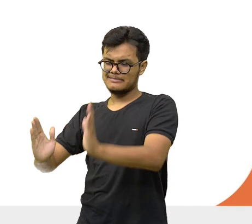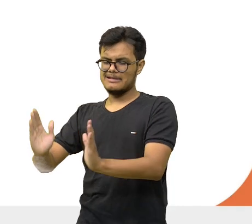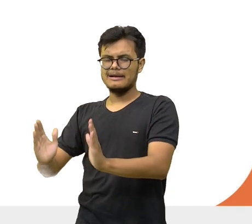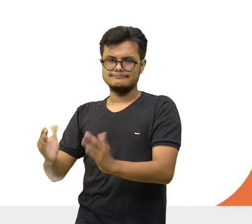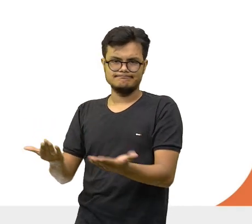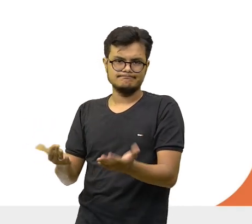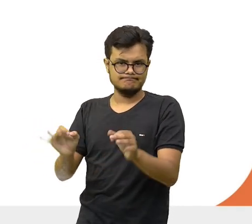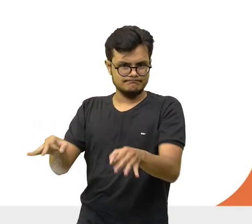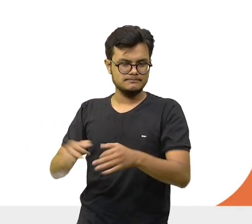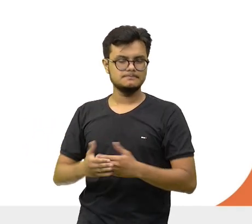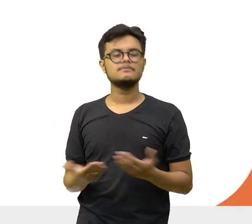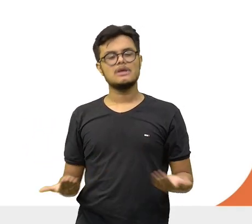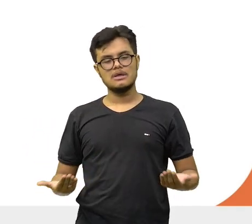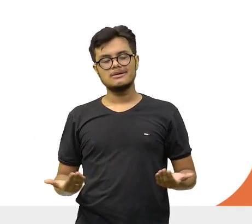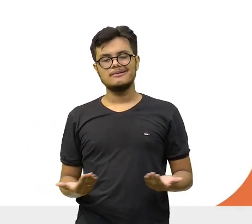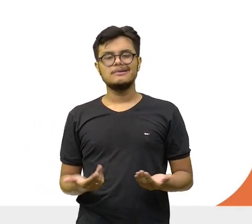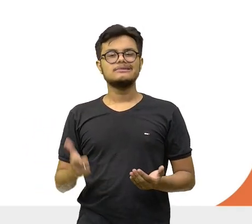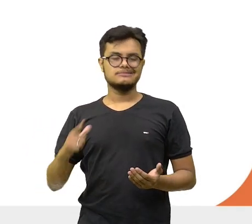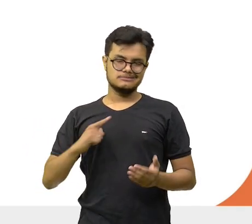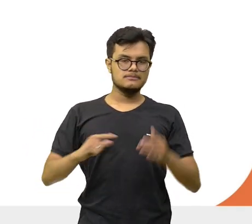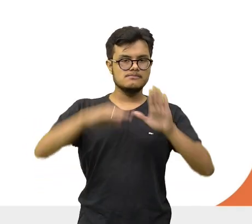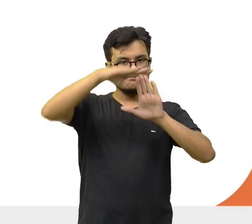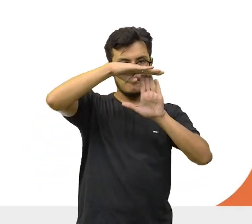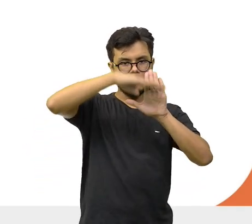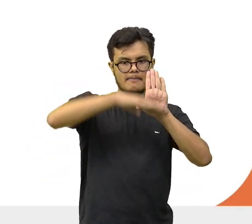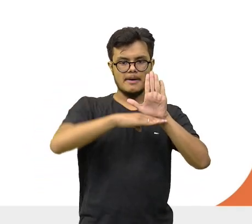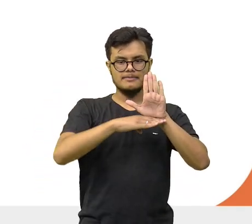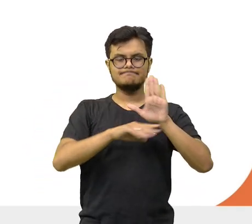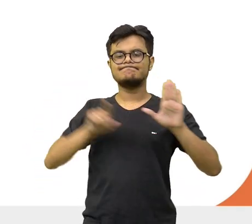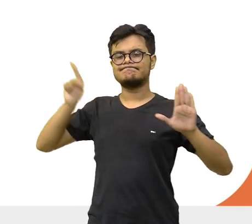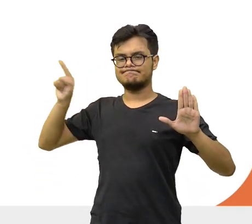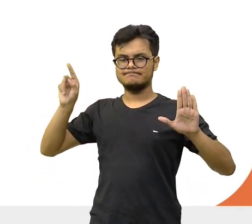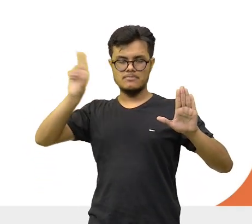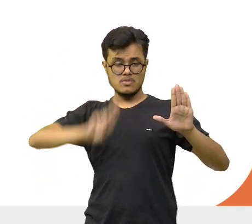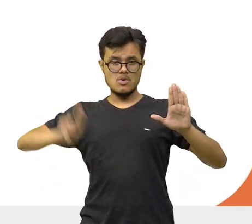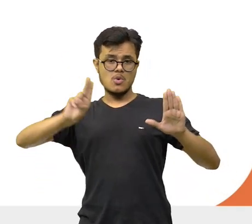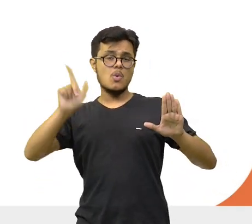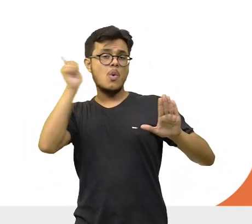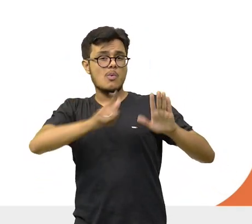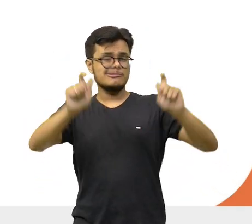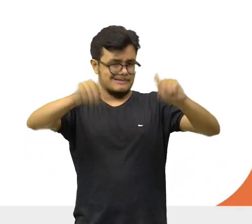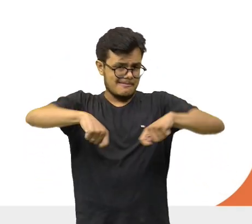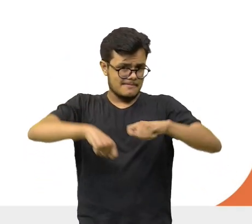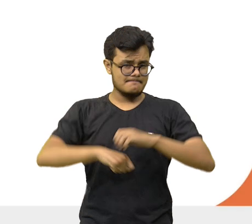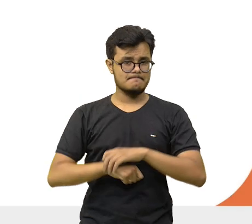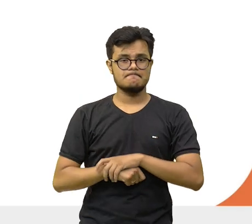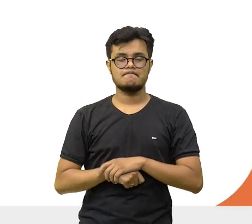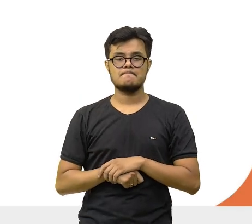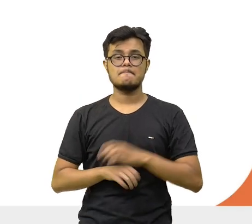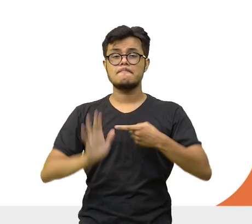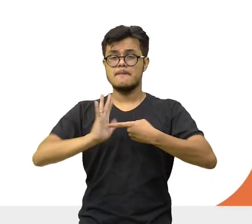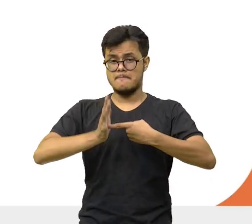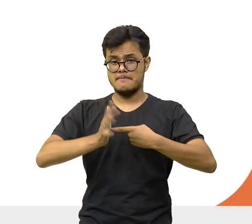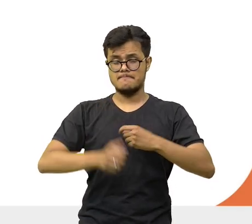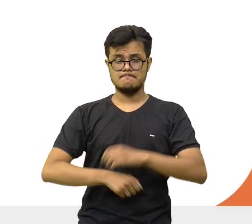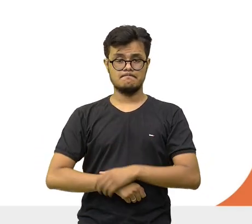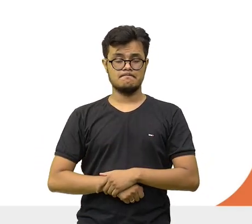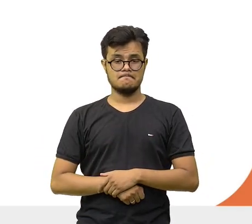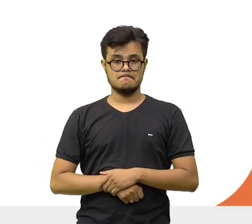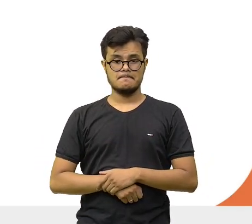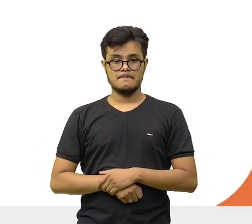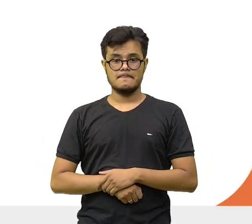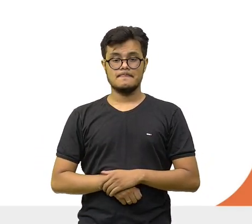eu tenho meu modelo esquemático e funcional aí de uma máquina térmica. E